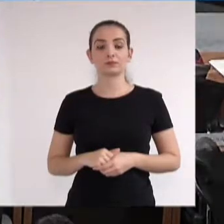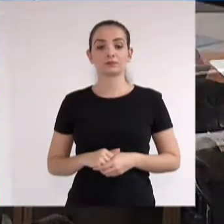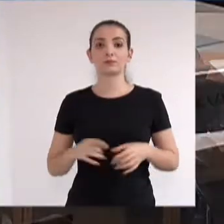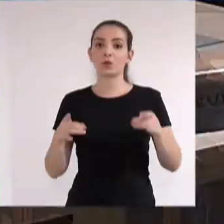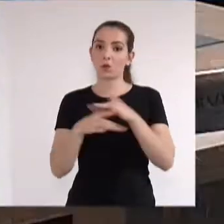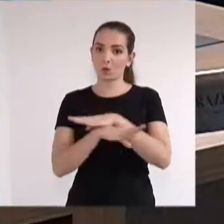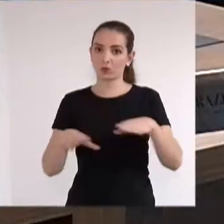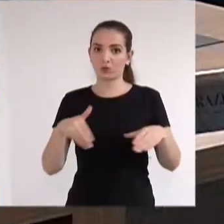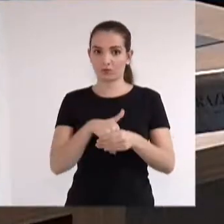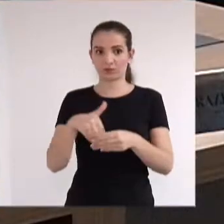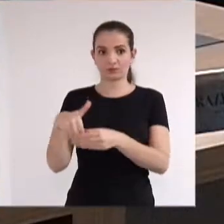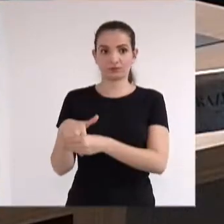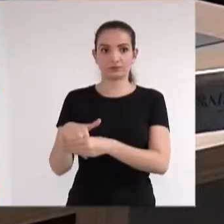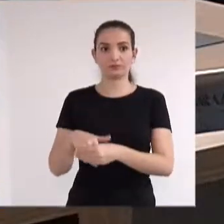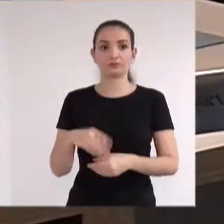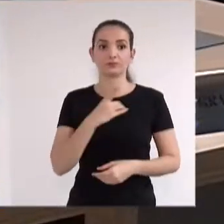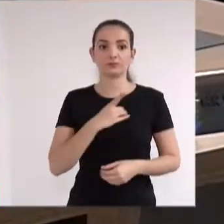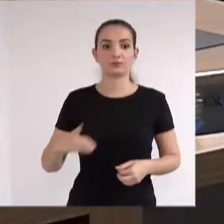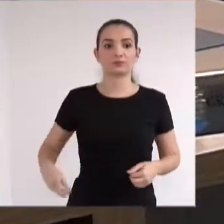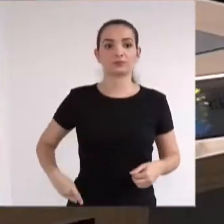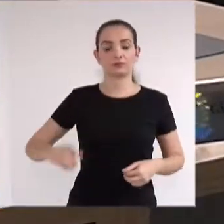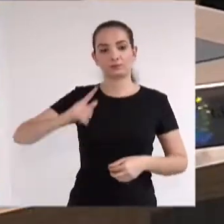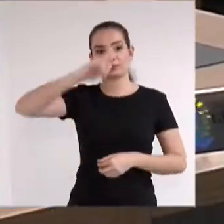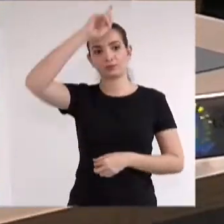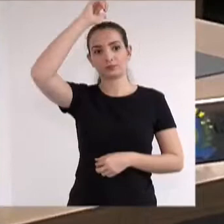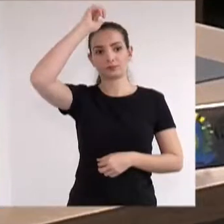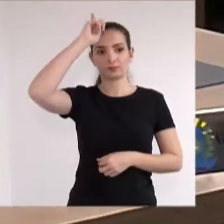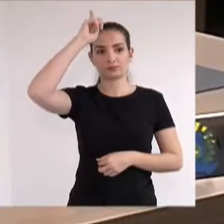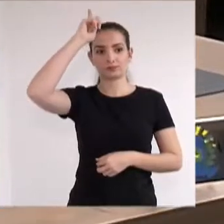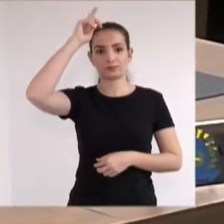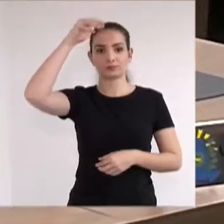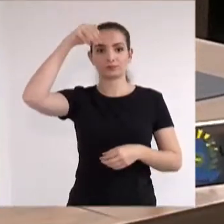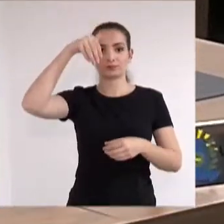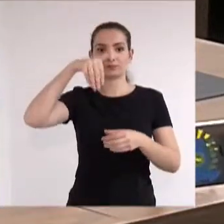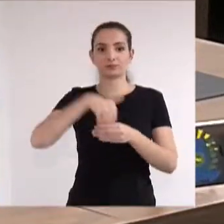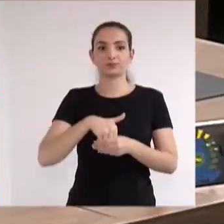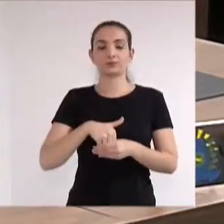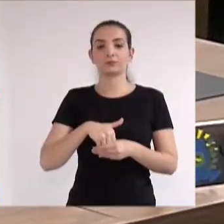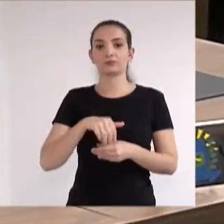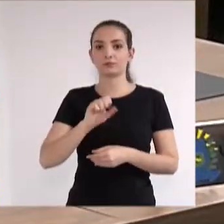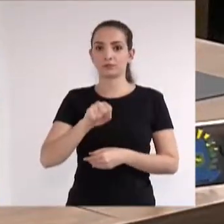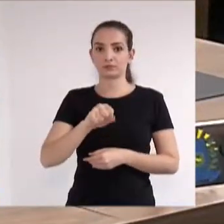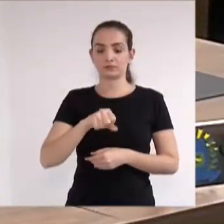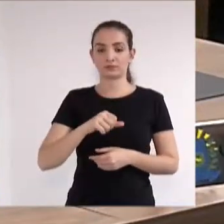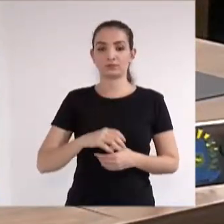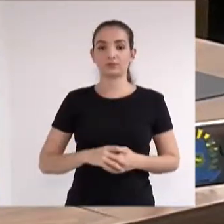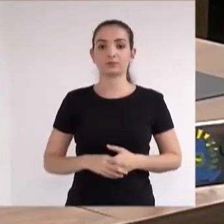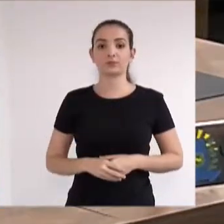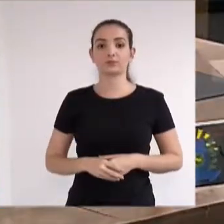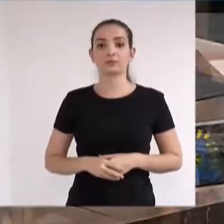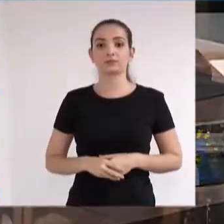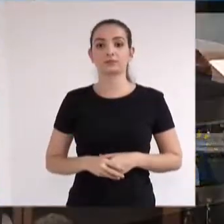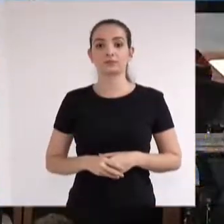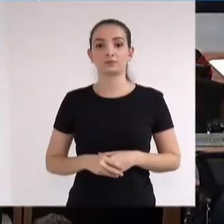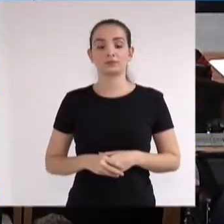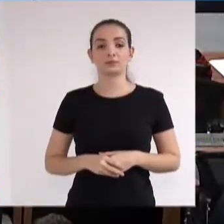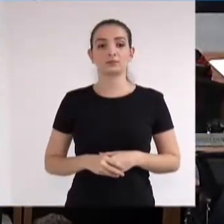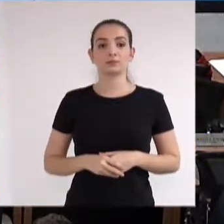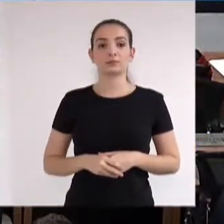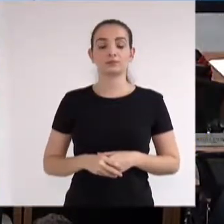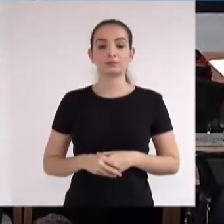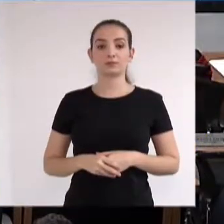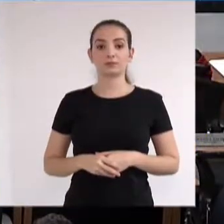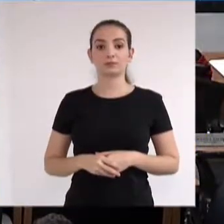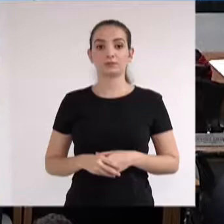Concluiu a votação. Deputada Graziele Machado. Deputada Graziele Machado, vota sim.